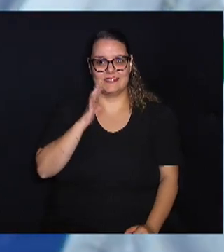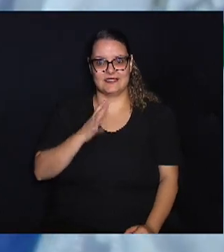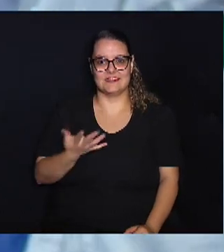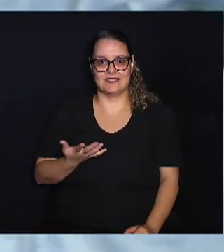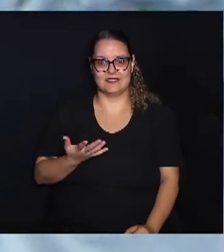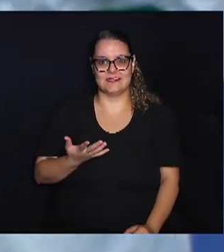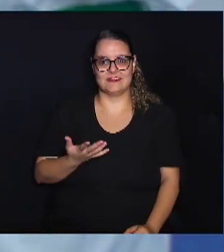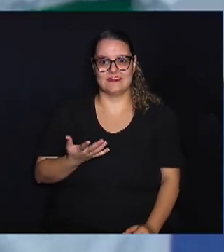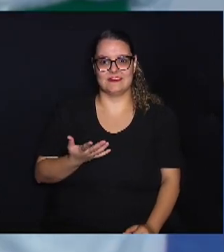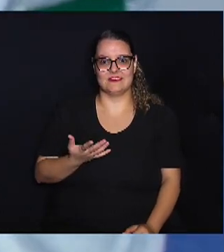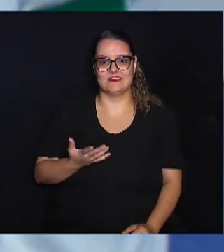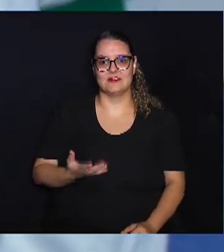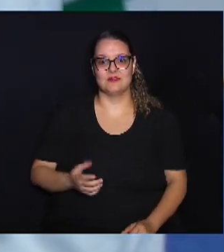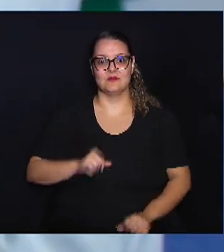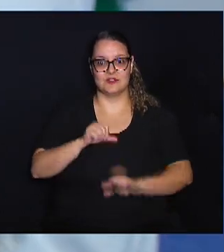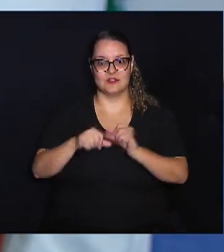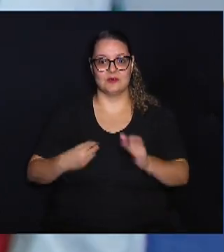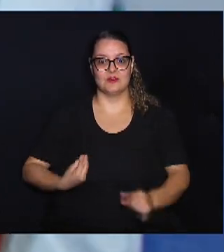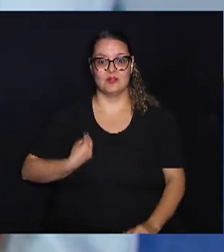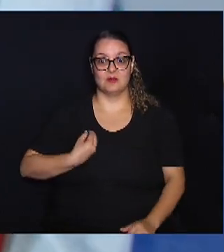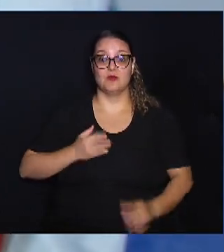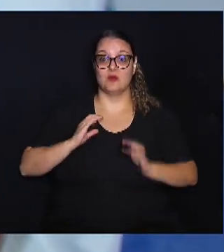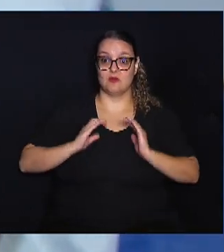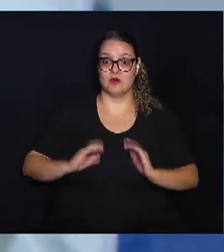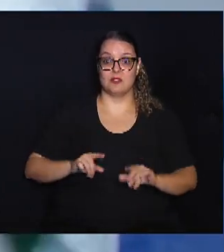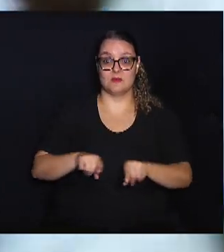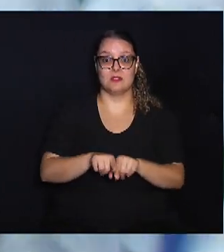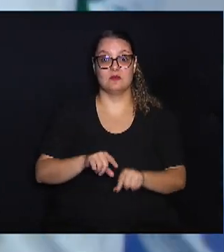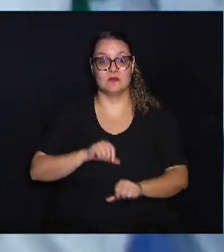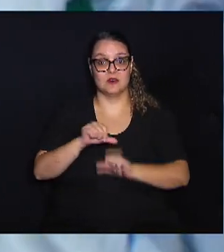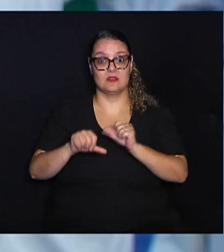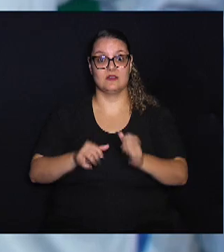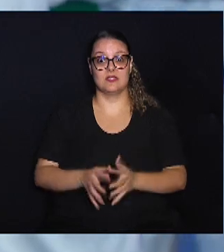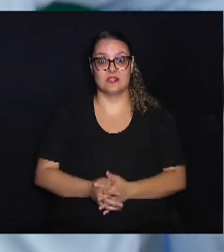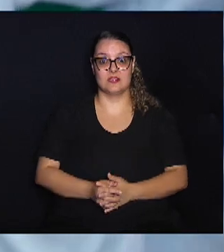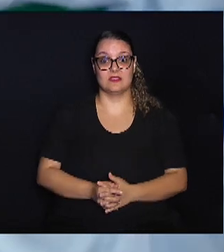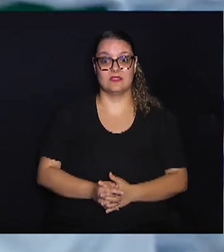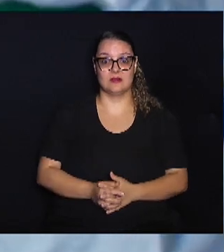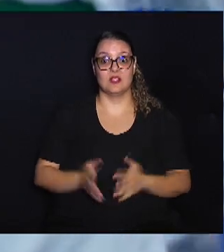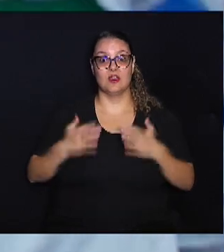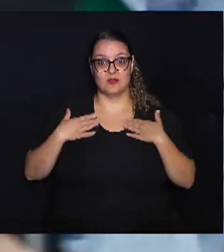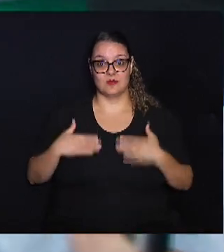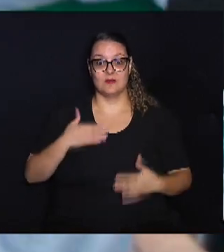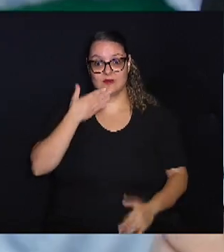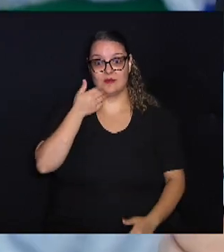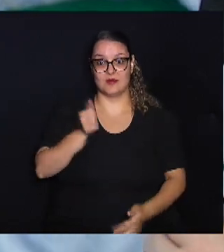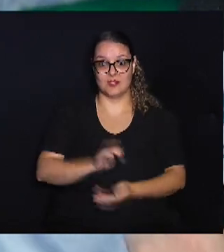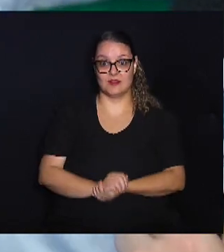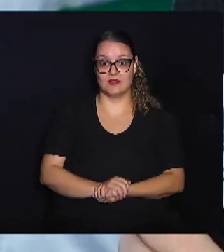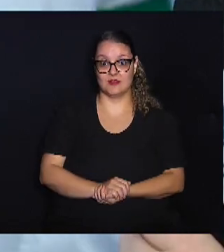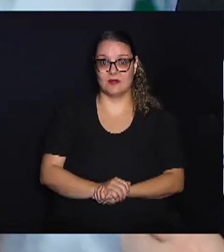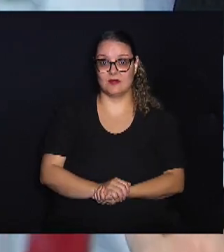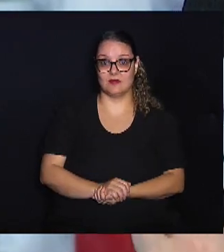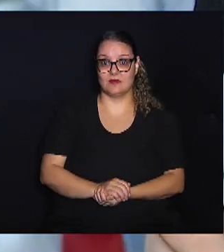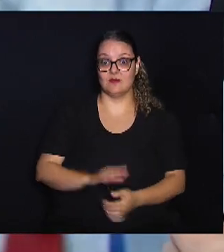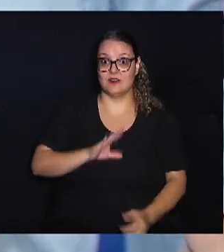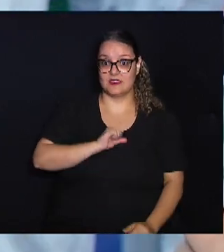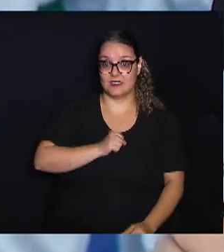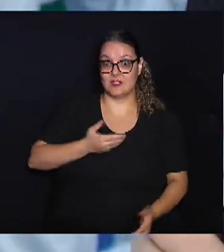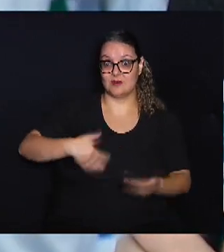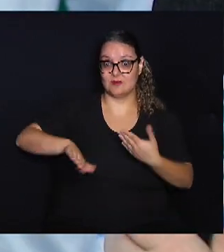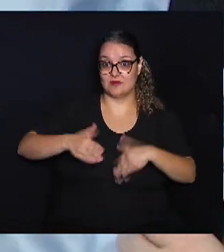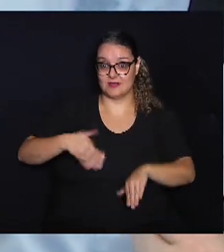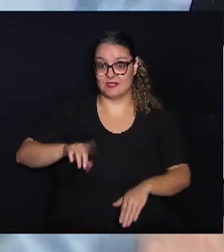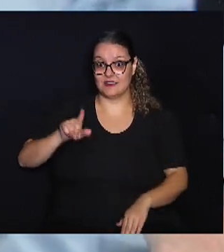mudou bastante minha vida, mudou a minha disciplina e meu físico assim ficou melhor. Você gosta tanto de Karatê que